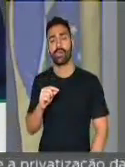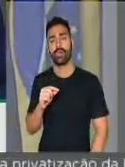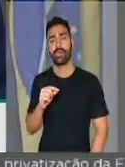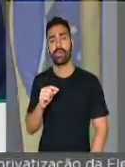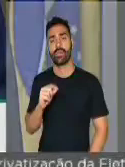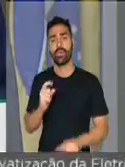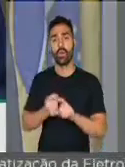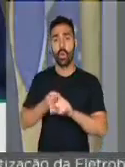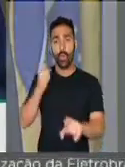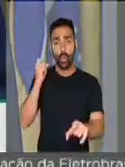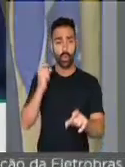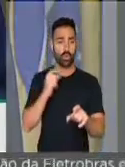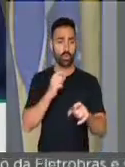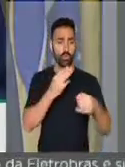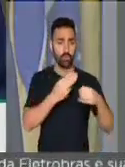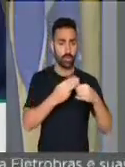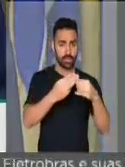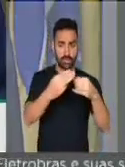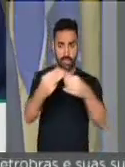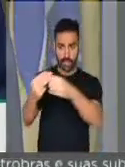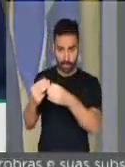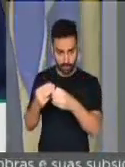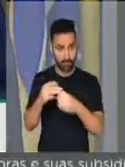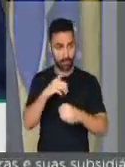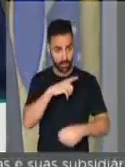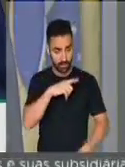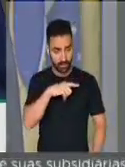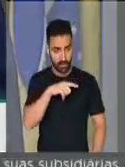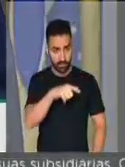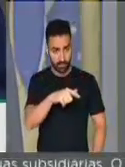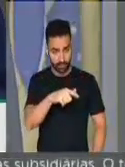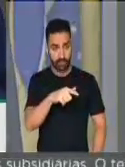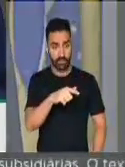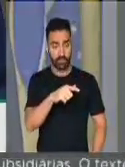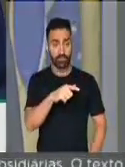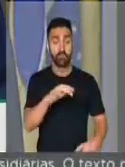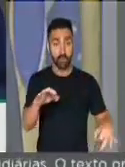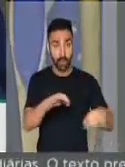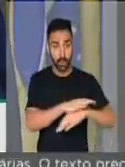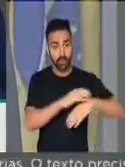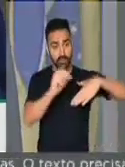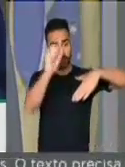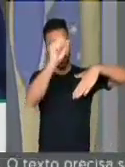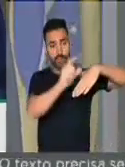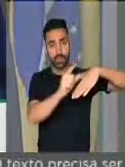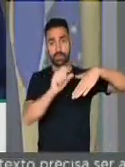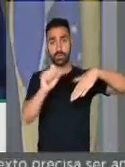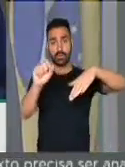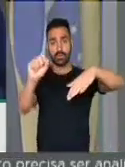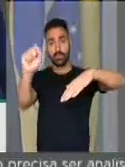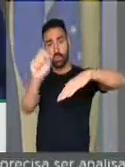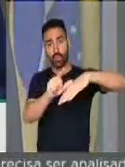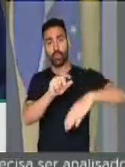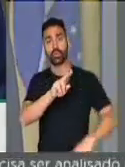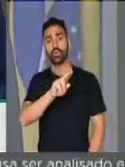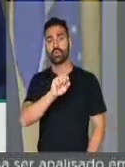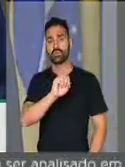para os municípios aonde estão instaladas